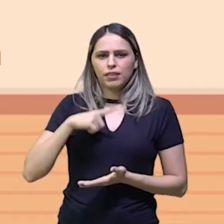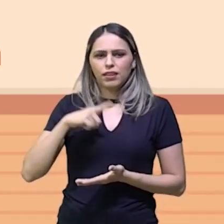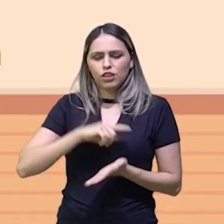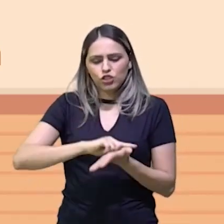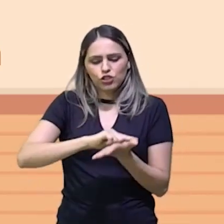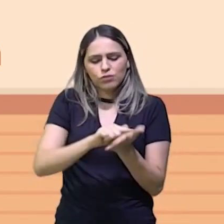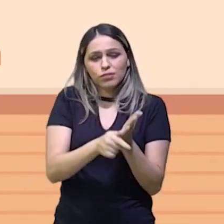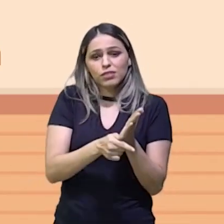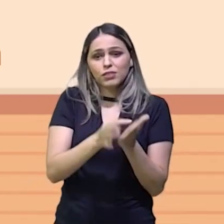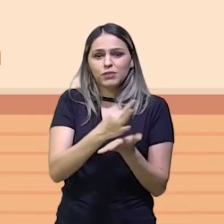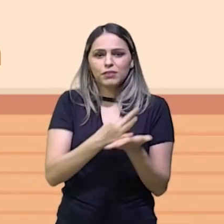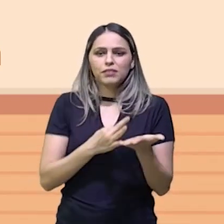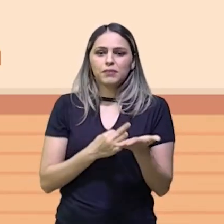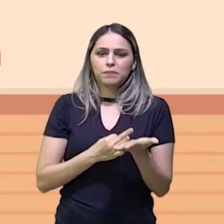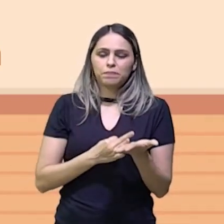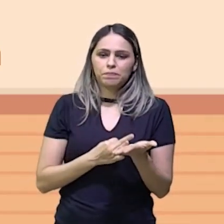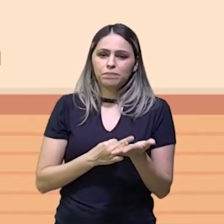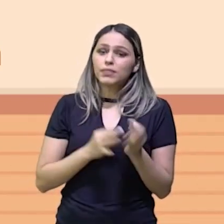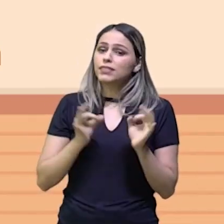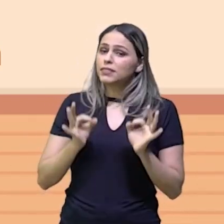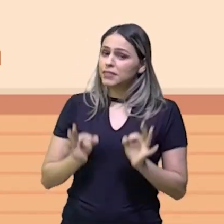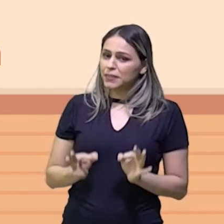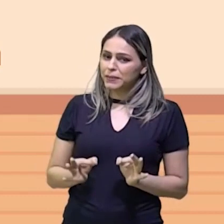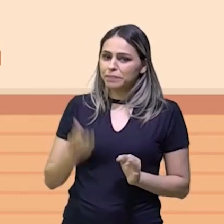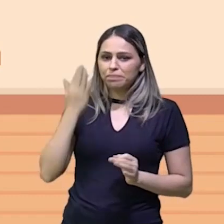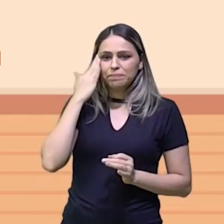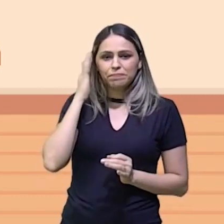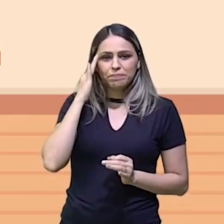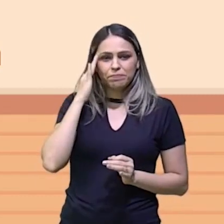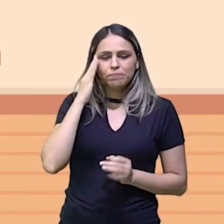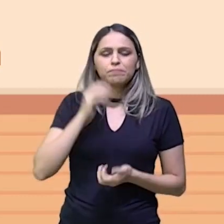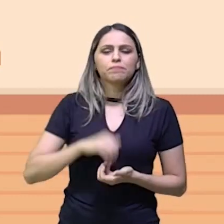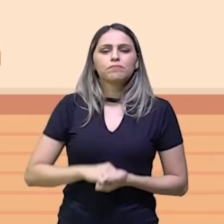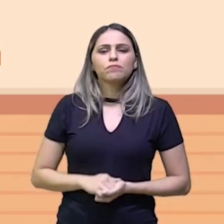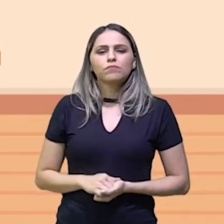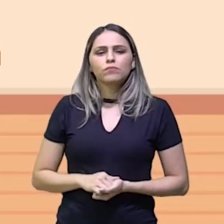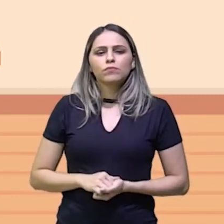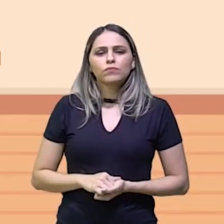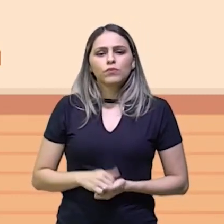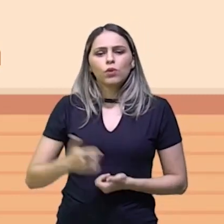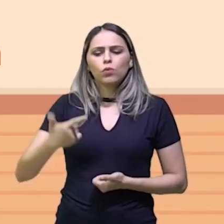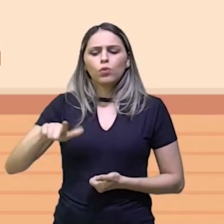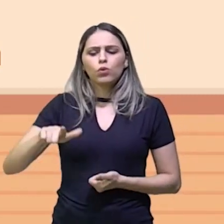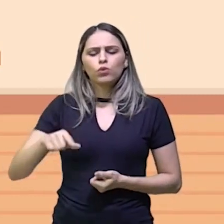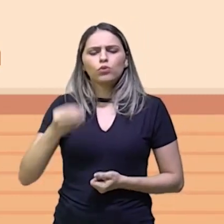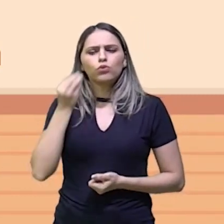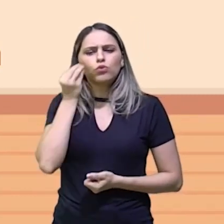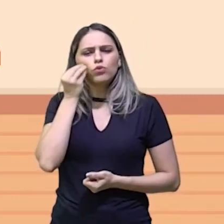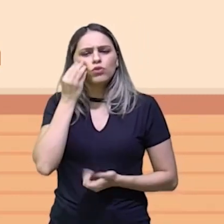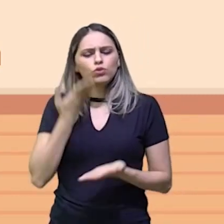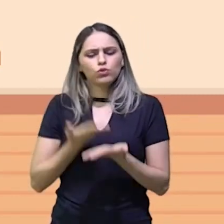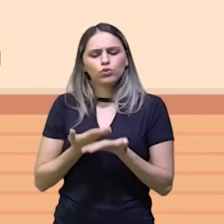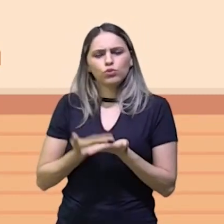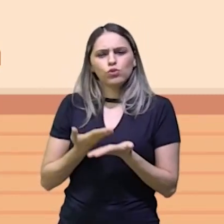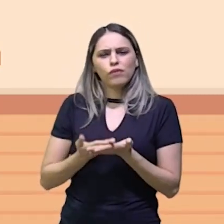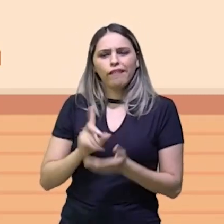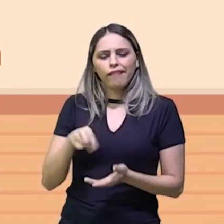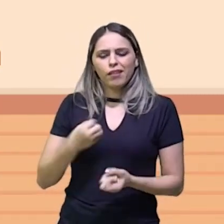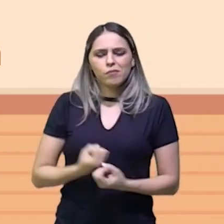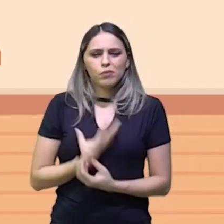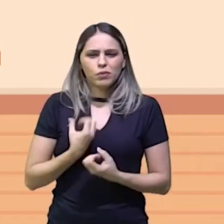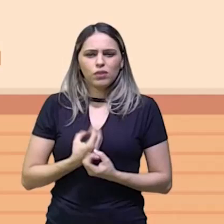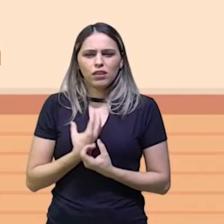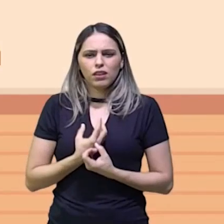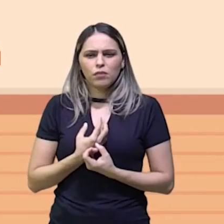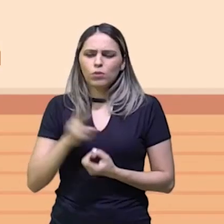gênero textual. Entenderam? O outro que nós vimos é um poema. Um poema, ele é feito para